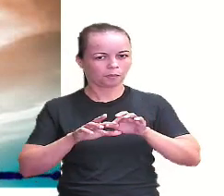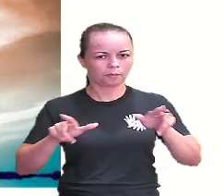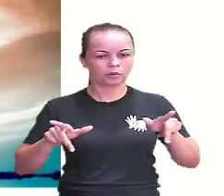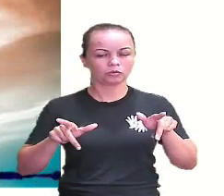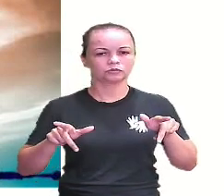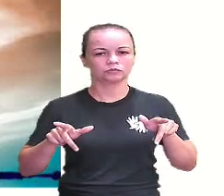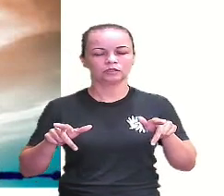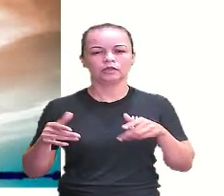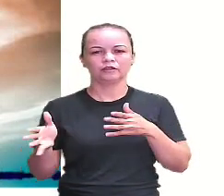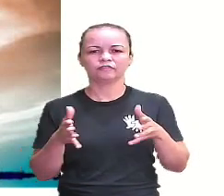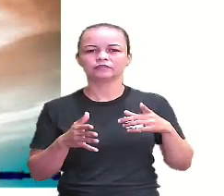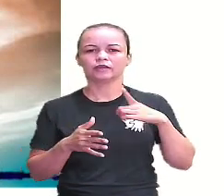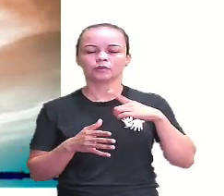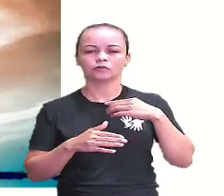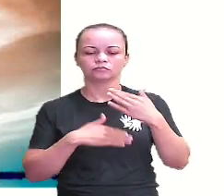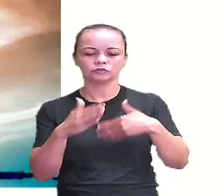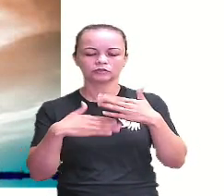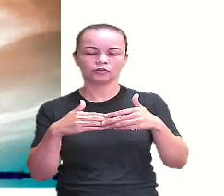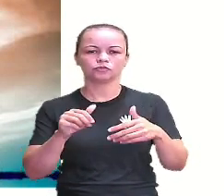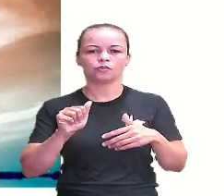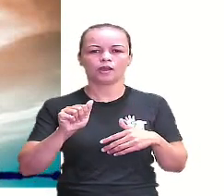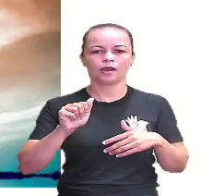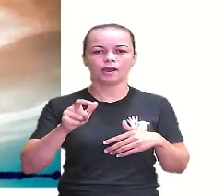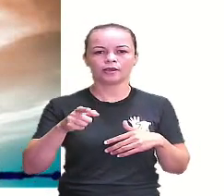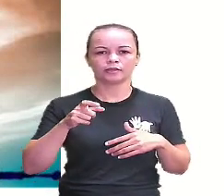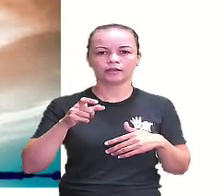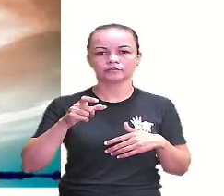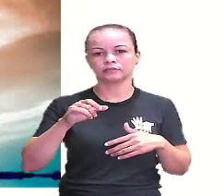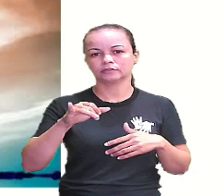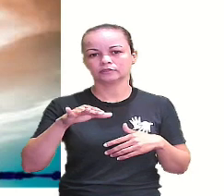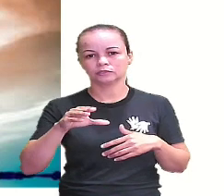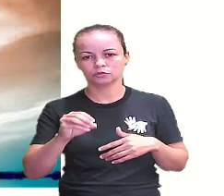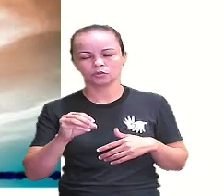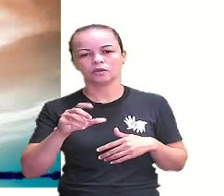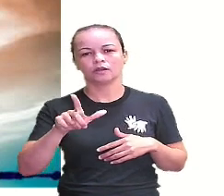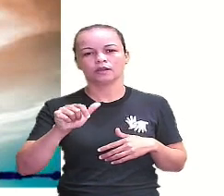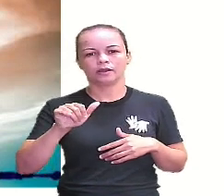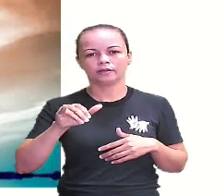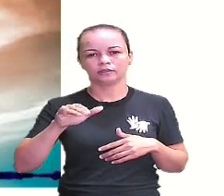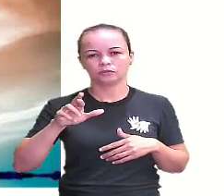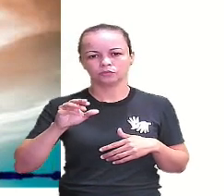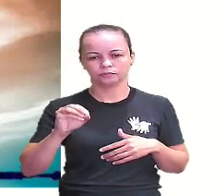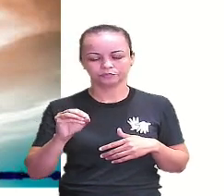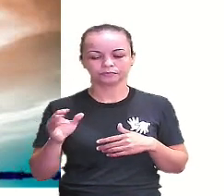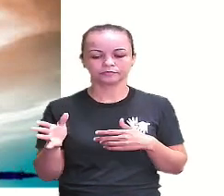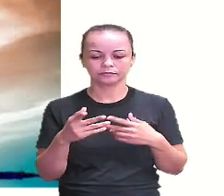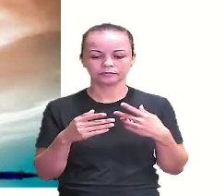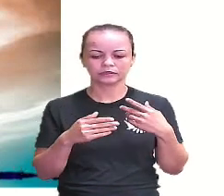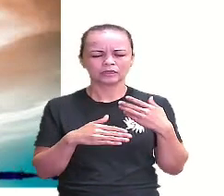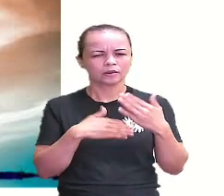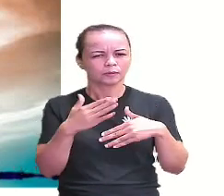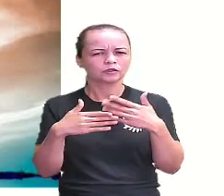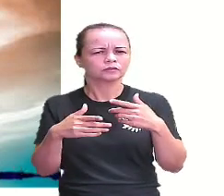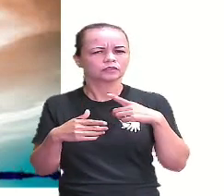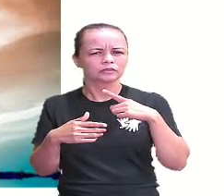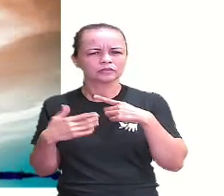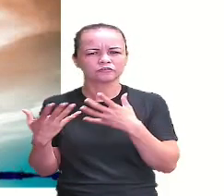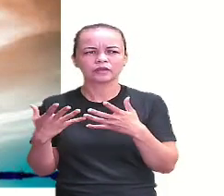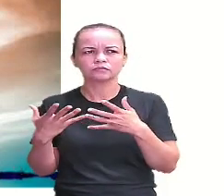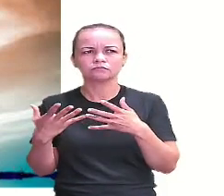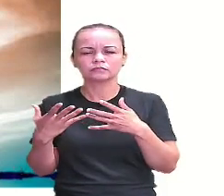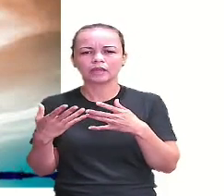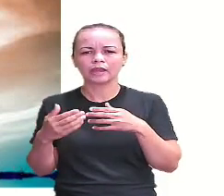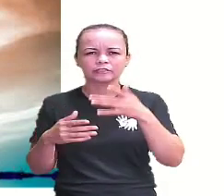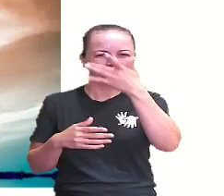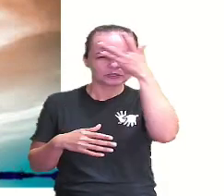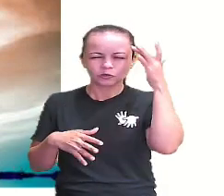produção de ácido lático. Por isso que, geralmente, uma pessoa que faz muito exercício, e às vezes exaustivamente, pode ter a famosa cãibra.